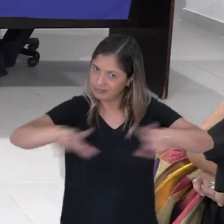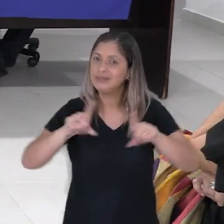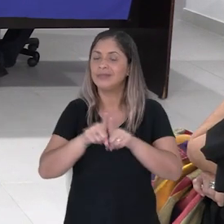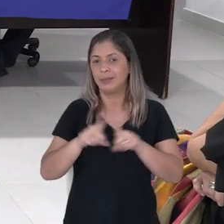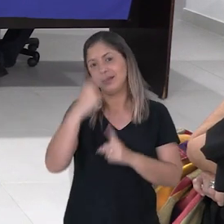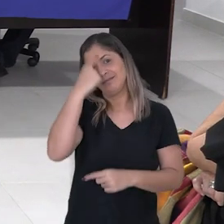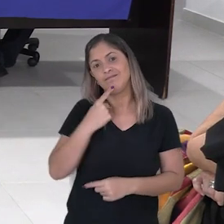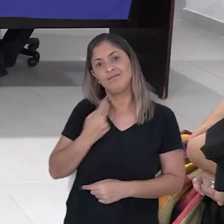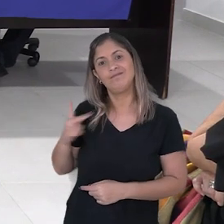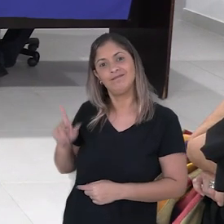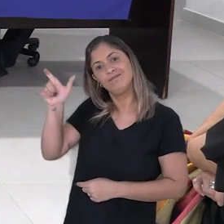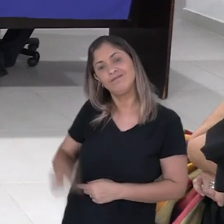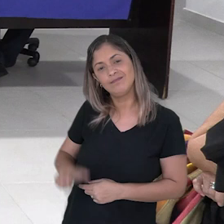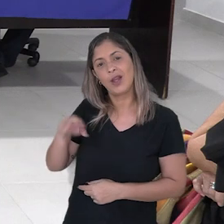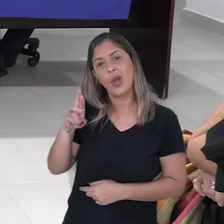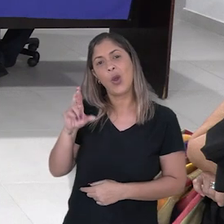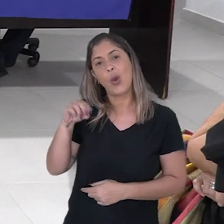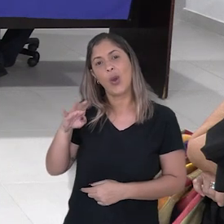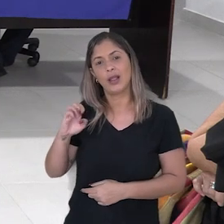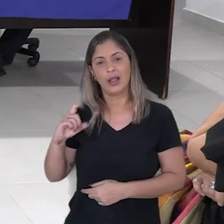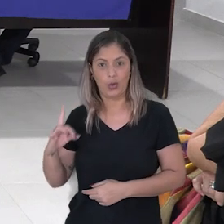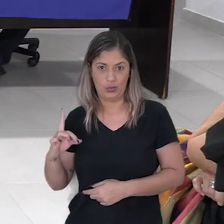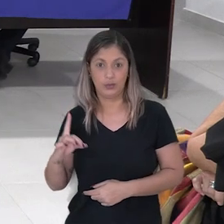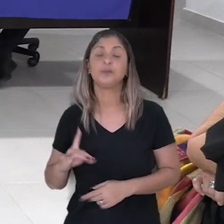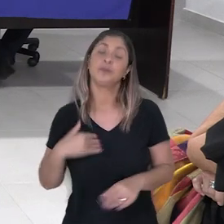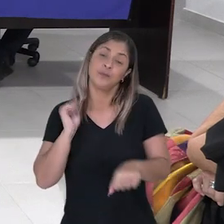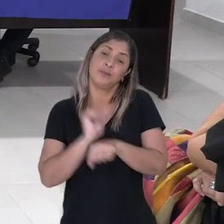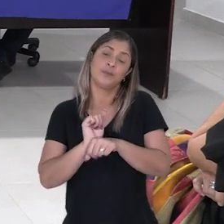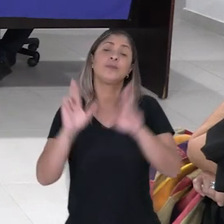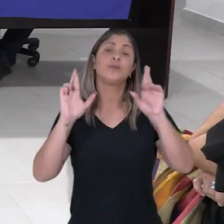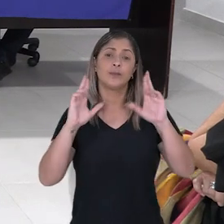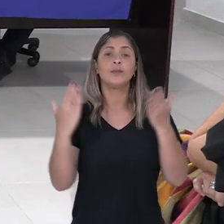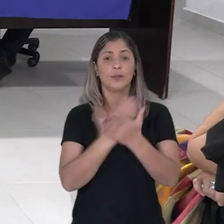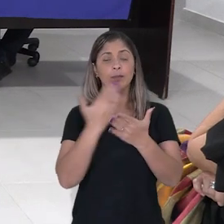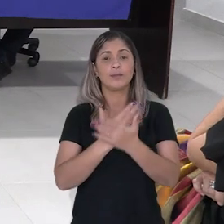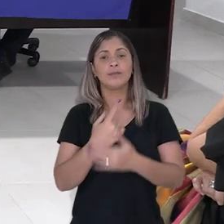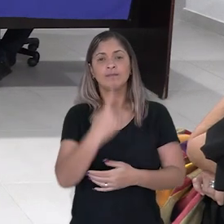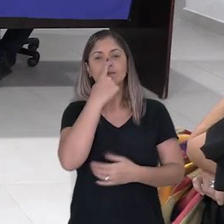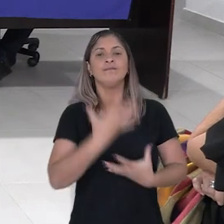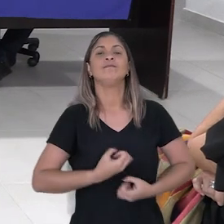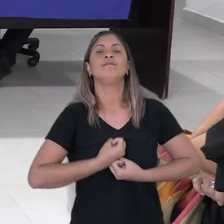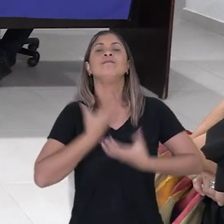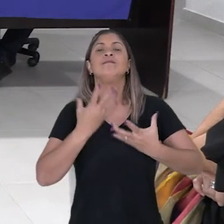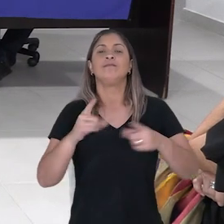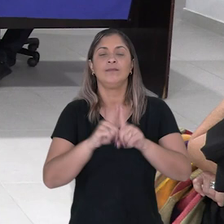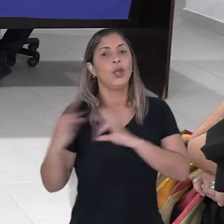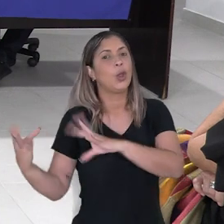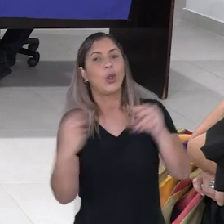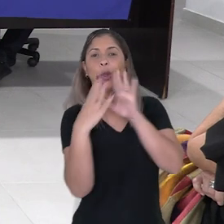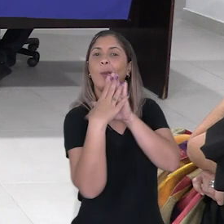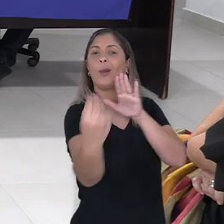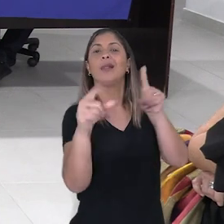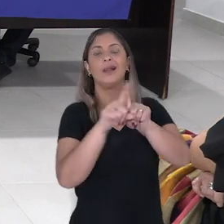uma figura como o Ronald Sintra Shella. A gente espera que esse livro inspire muitos outros a seguir